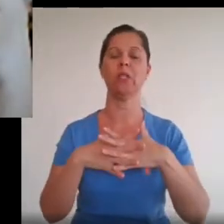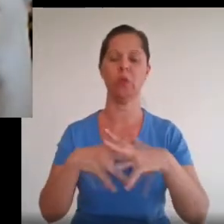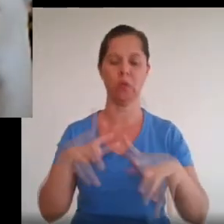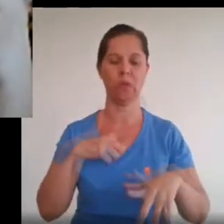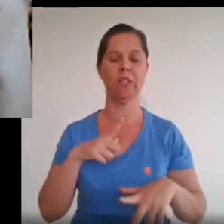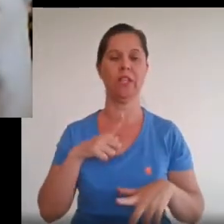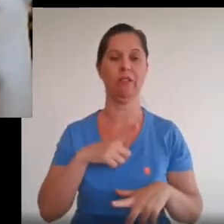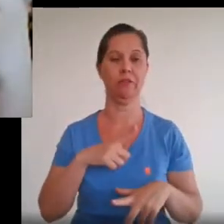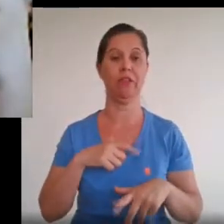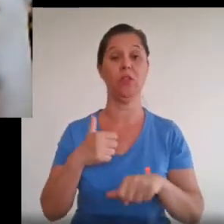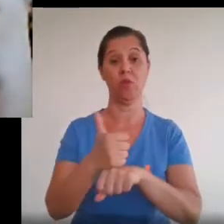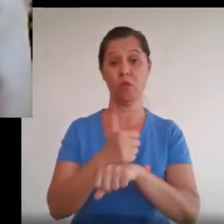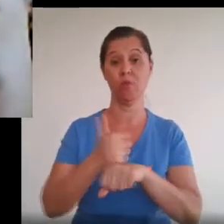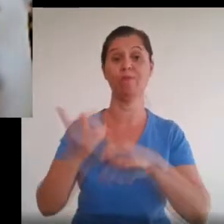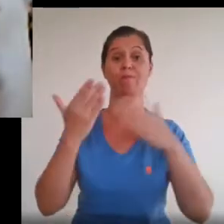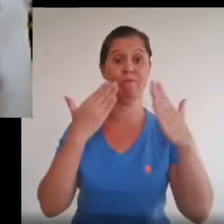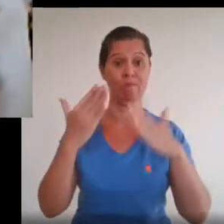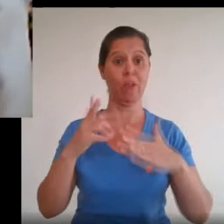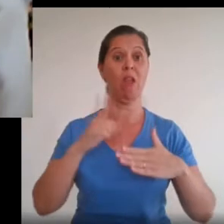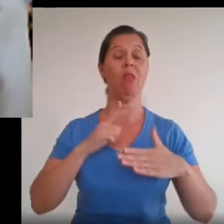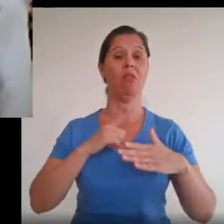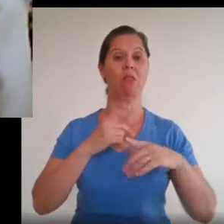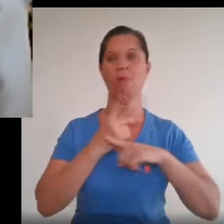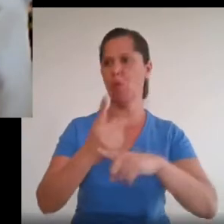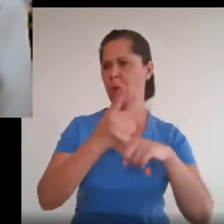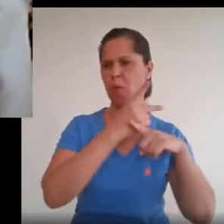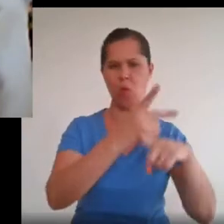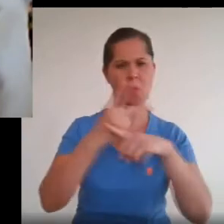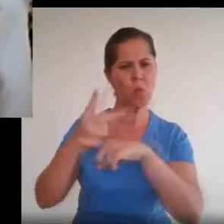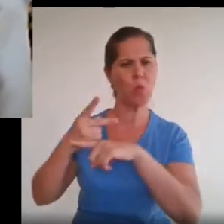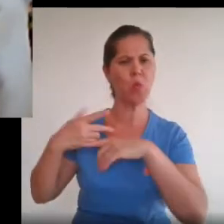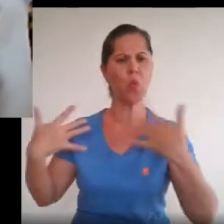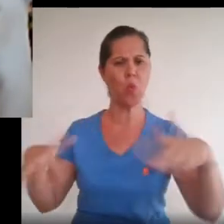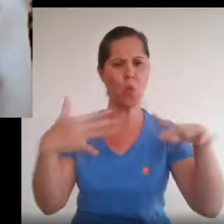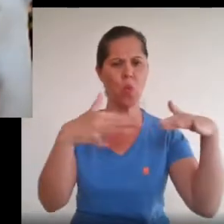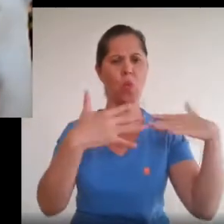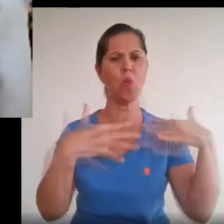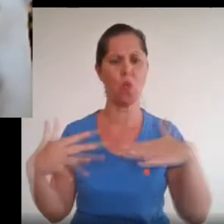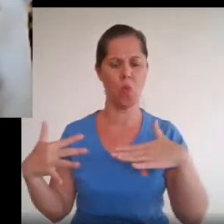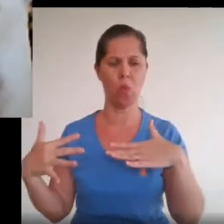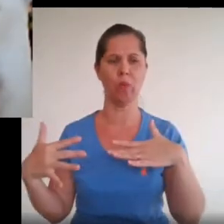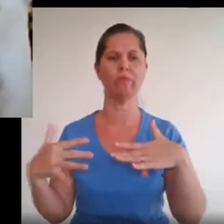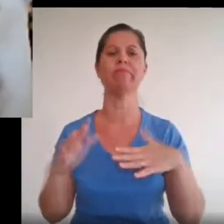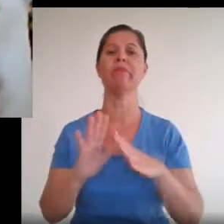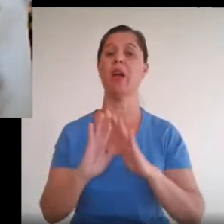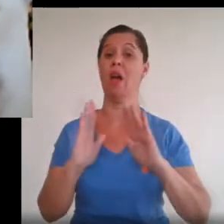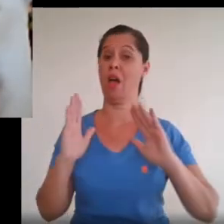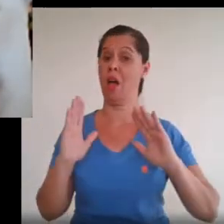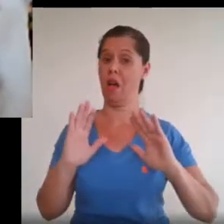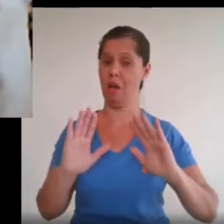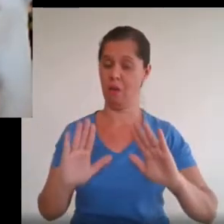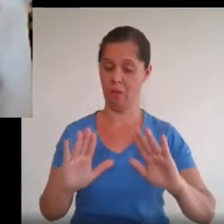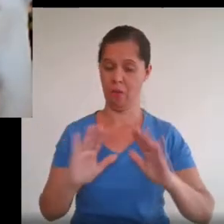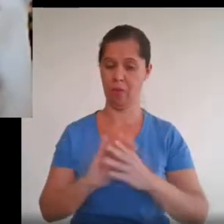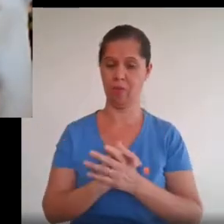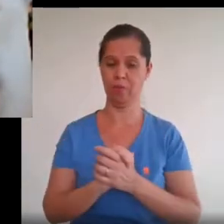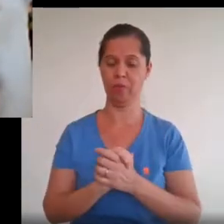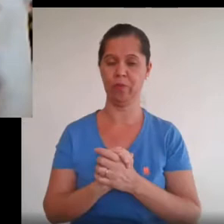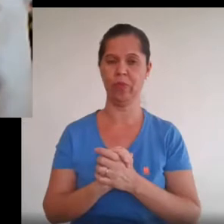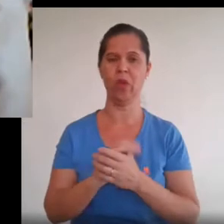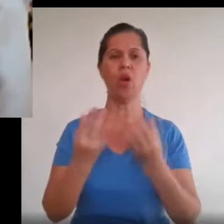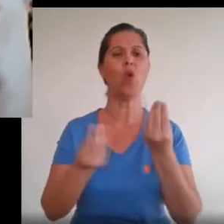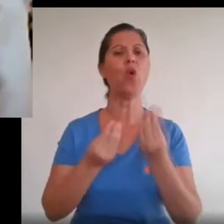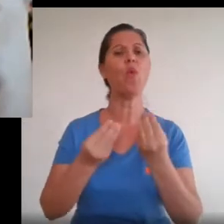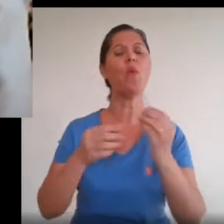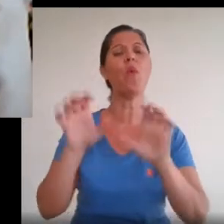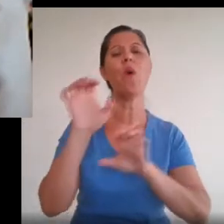foi bastante requisitado. Agora, volta. O manejo